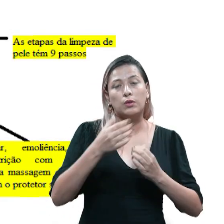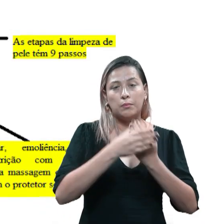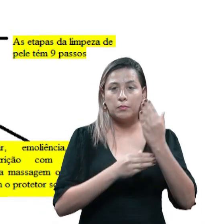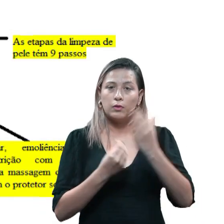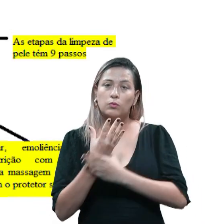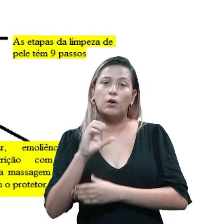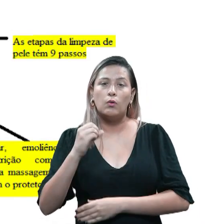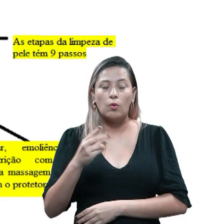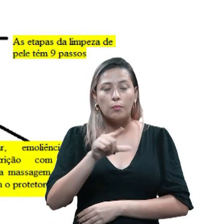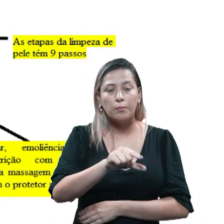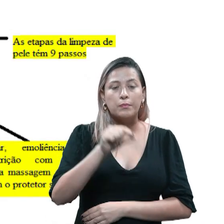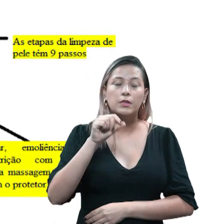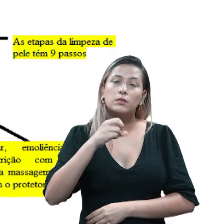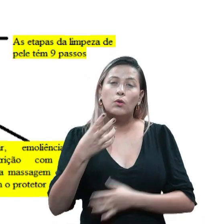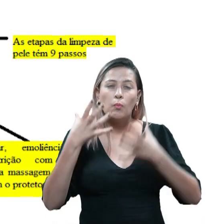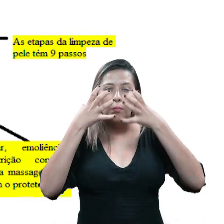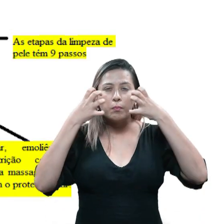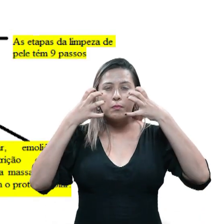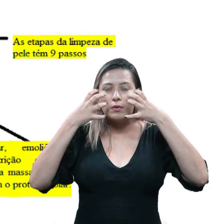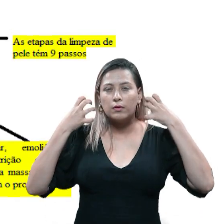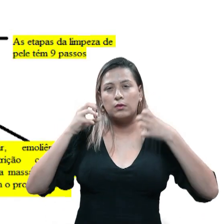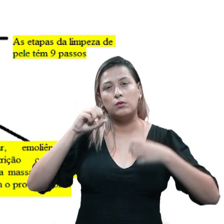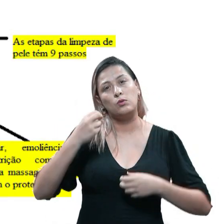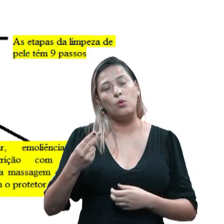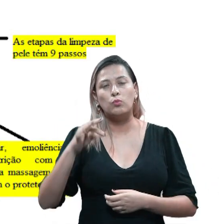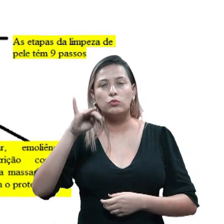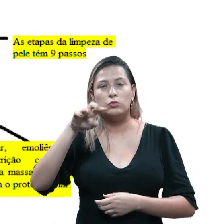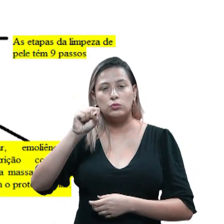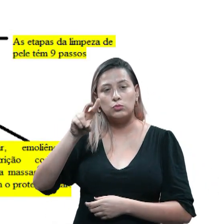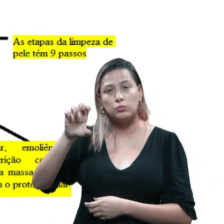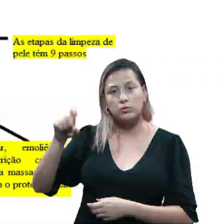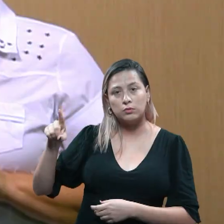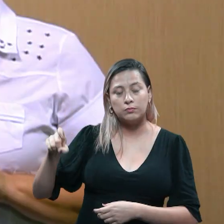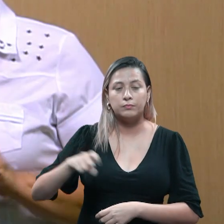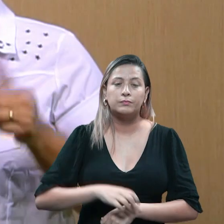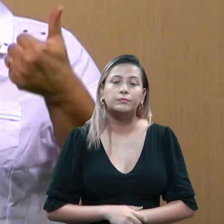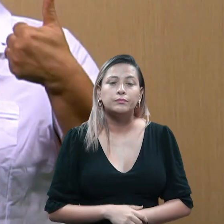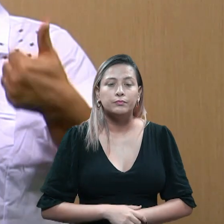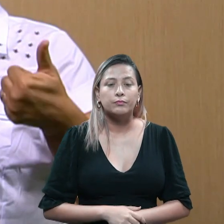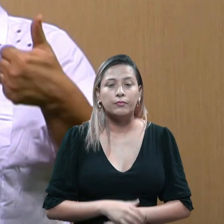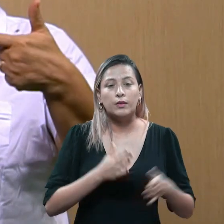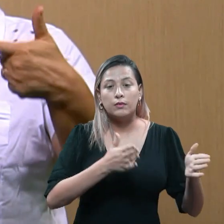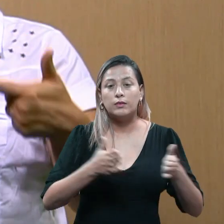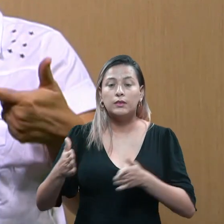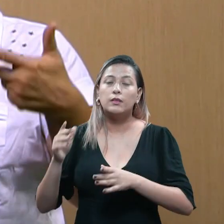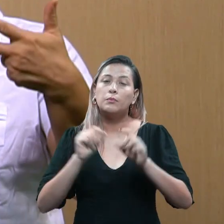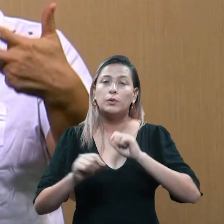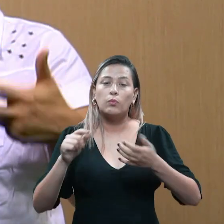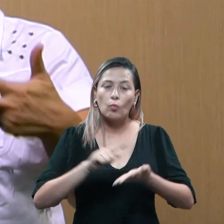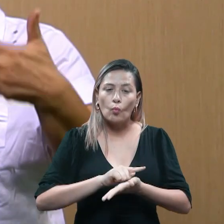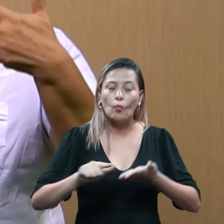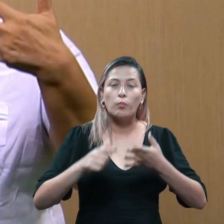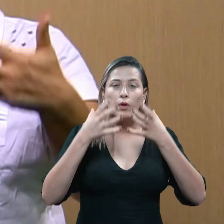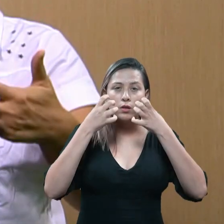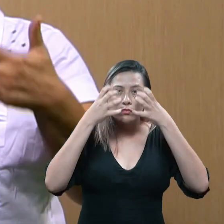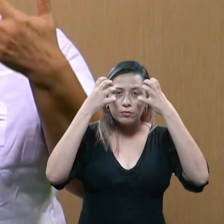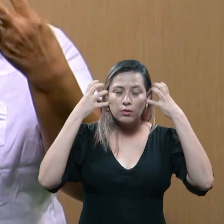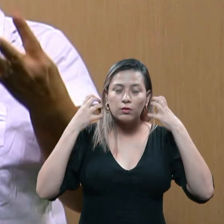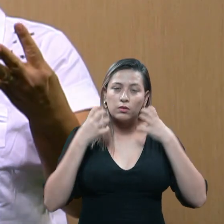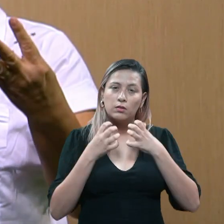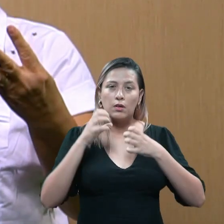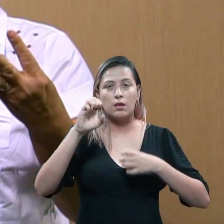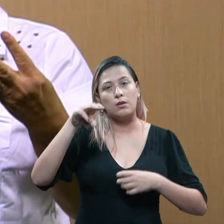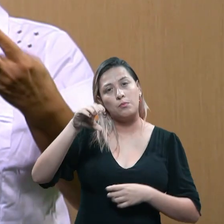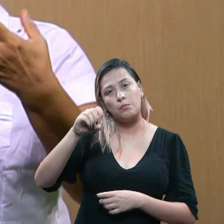com pinça, com peeling ultrassônico, tissuê. As etapas da limpeza de pele. Limpar, esfoliar, emoliência,